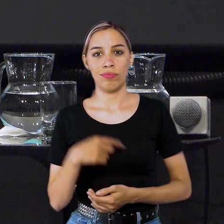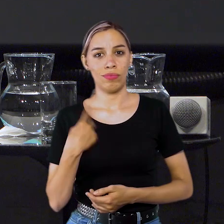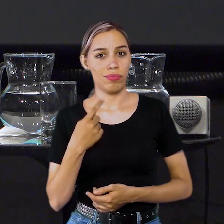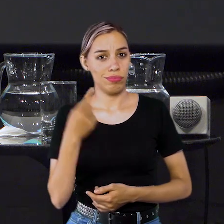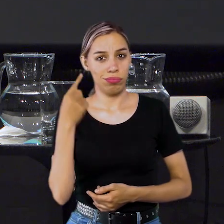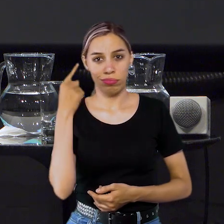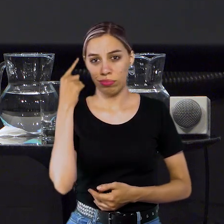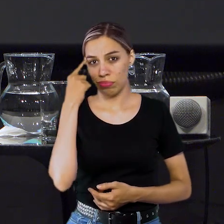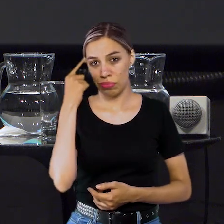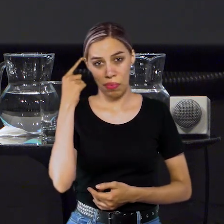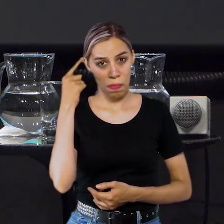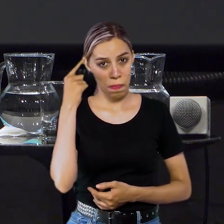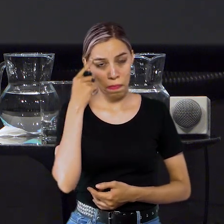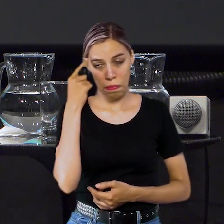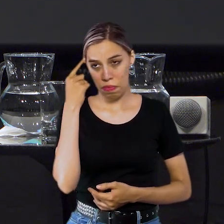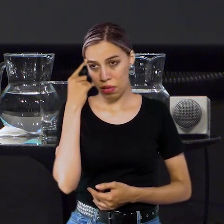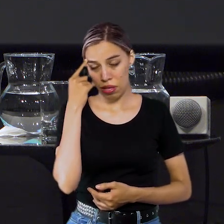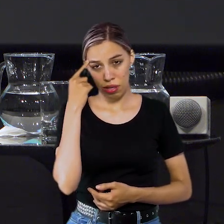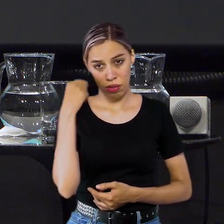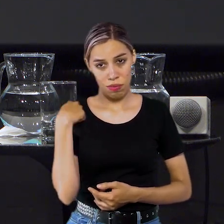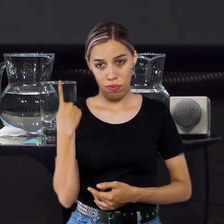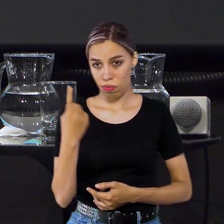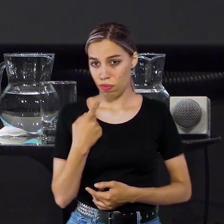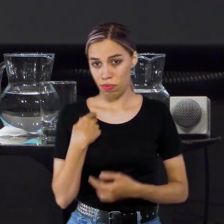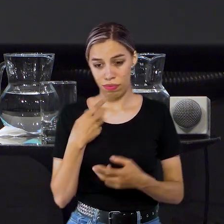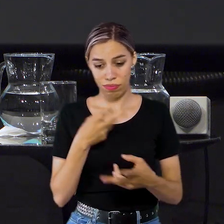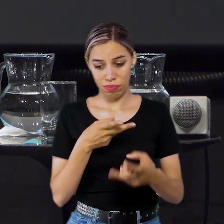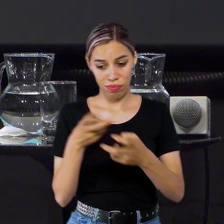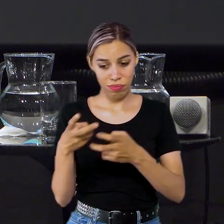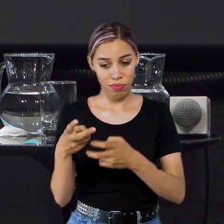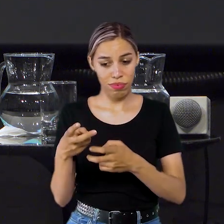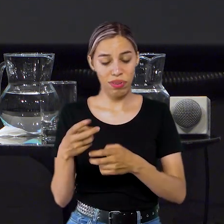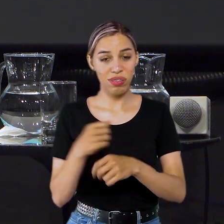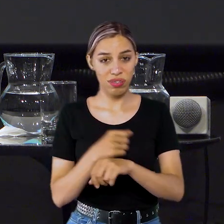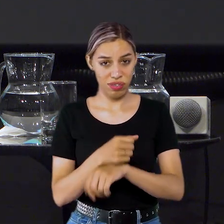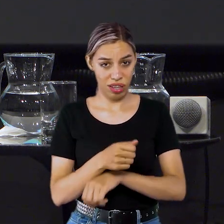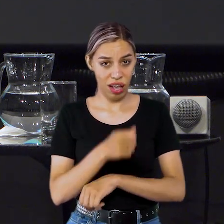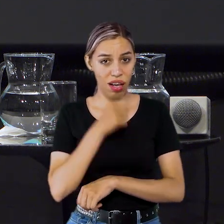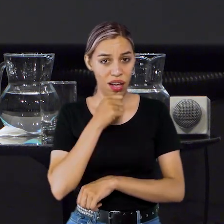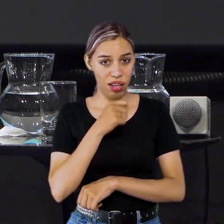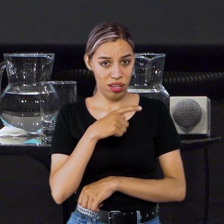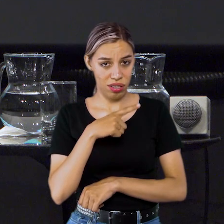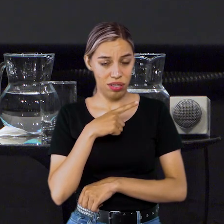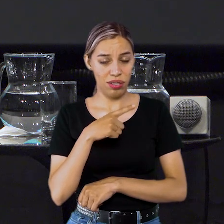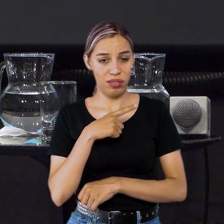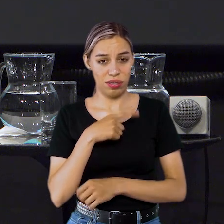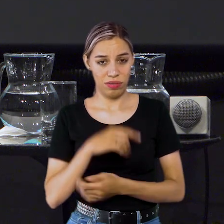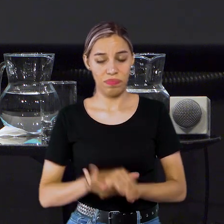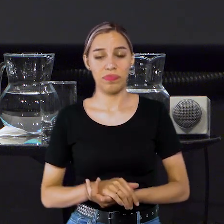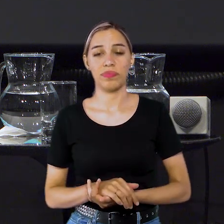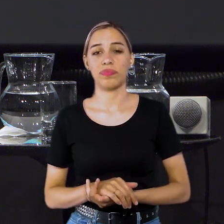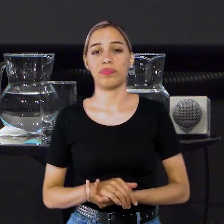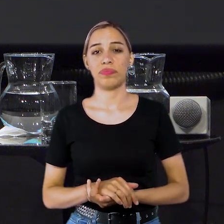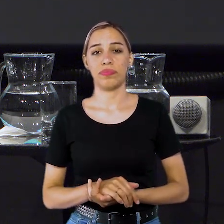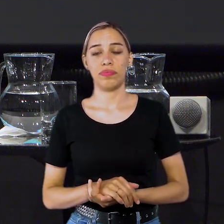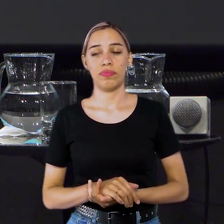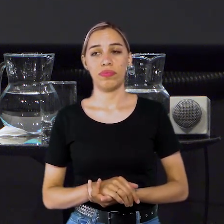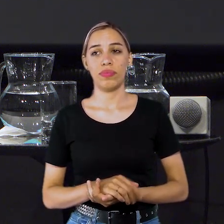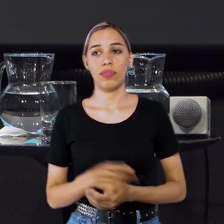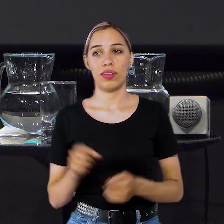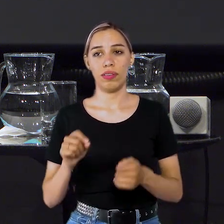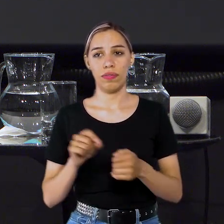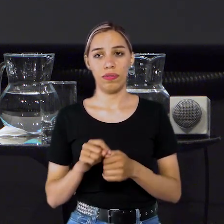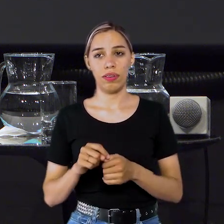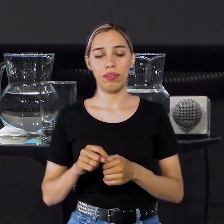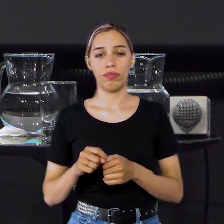tem não estamos percebendo isso, né? Isso que traz essa decadência